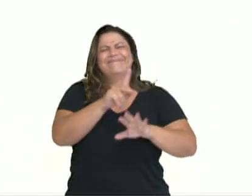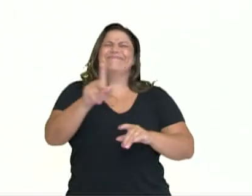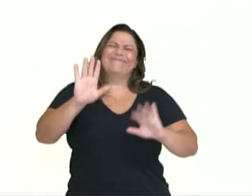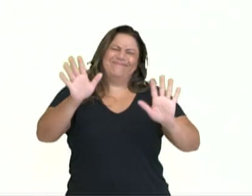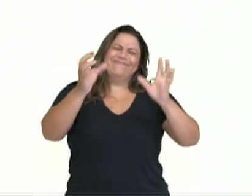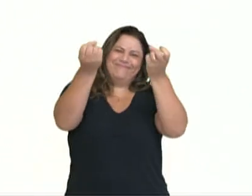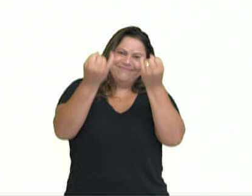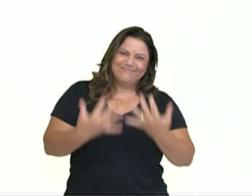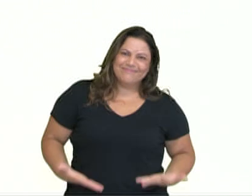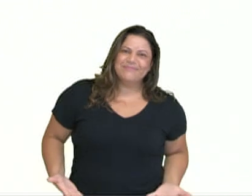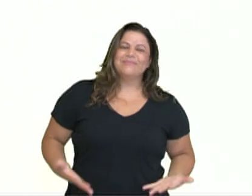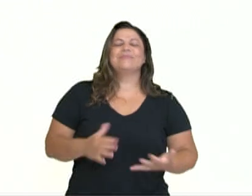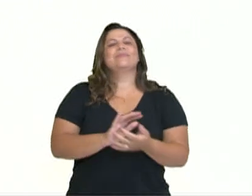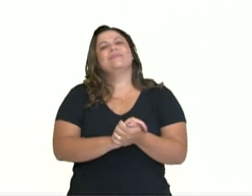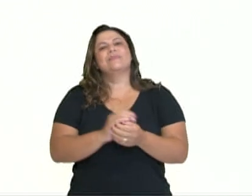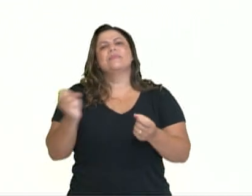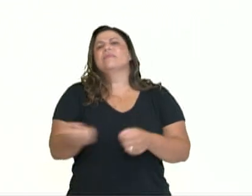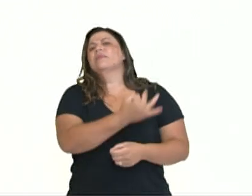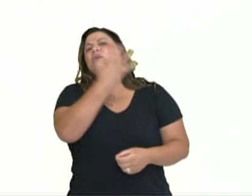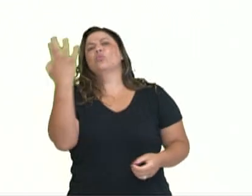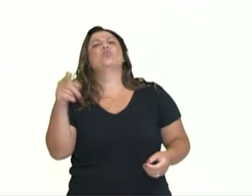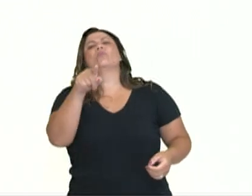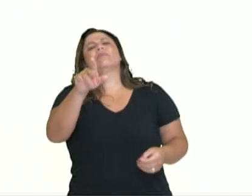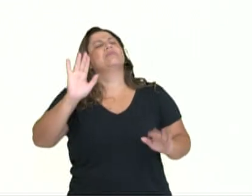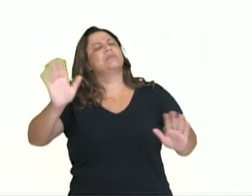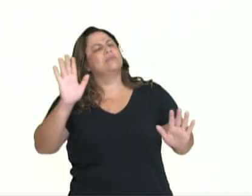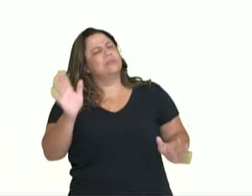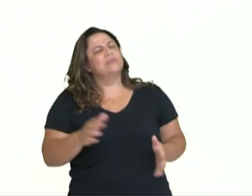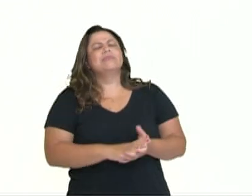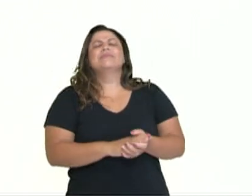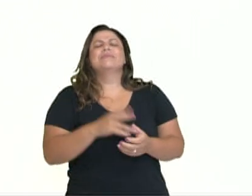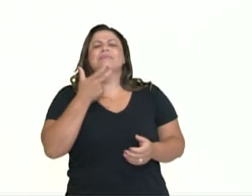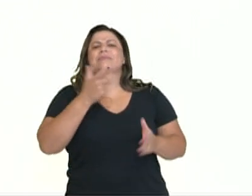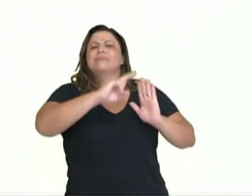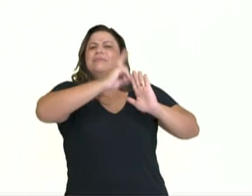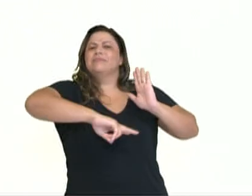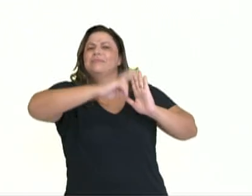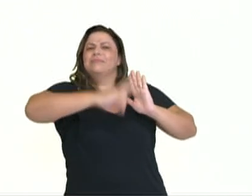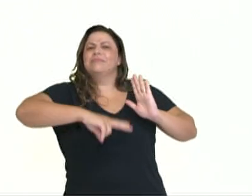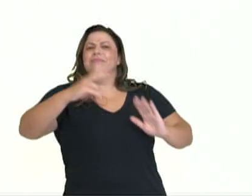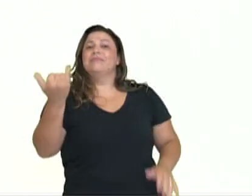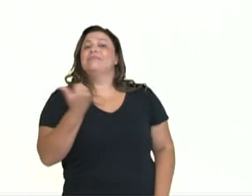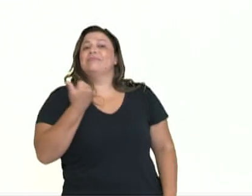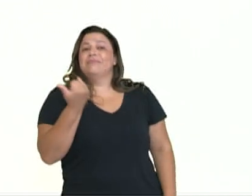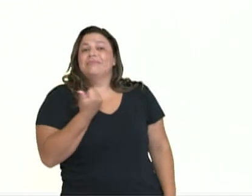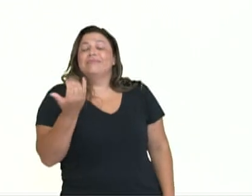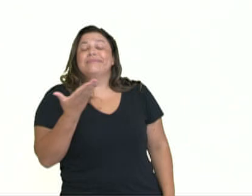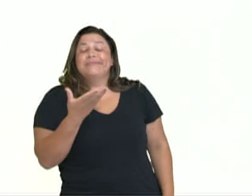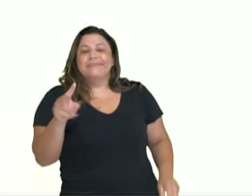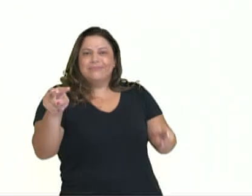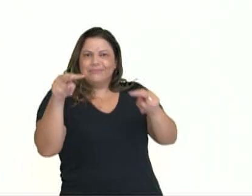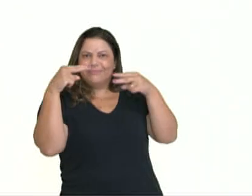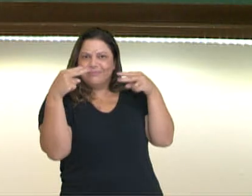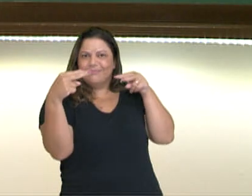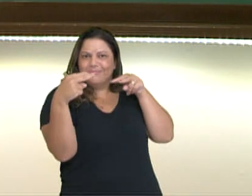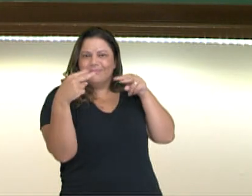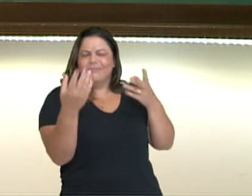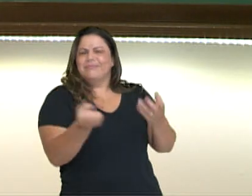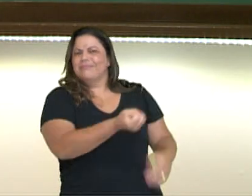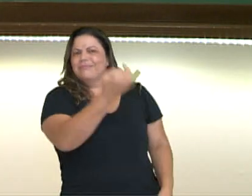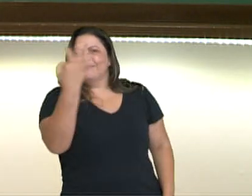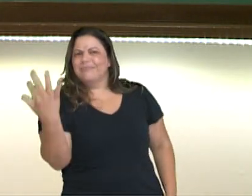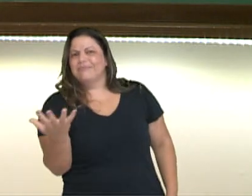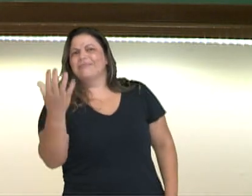falar. Quantos contos você já leu até agora? Conta só para mim. Olha para mim e diz.